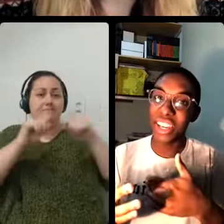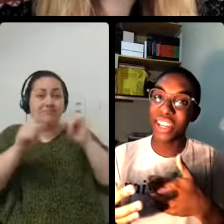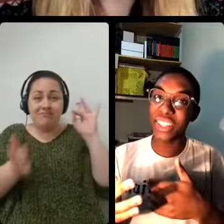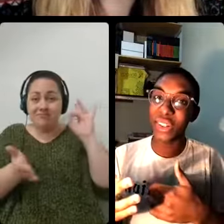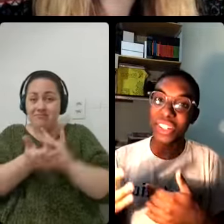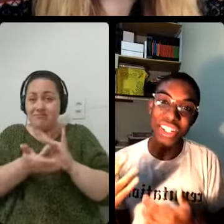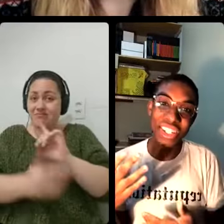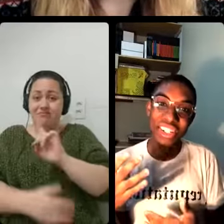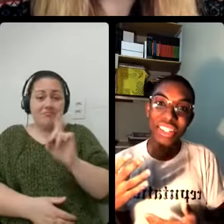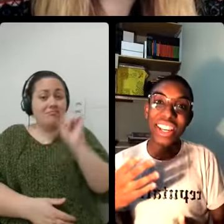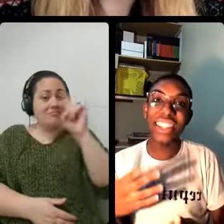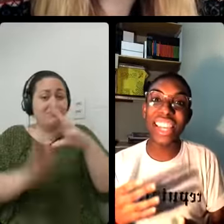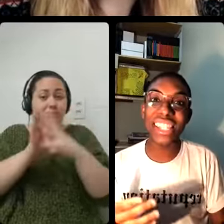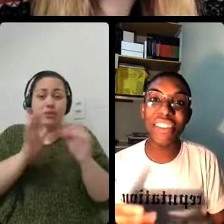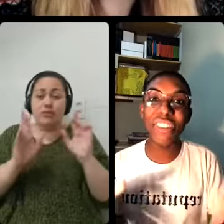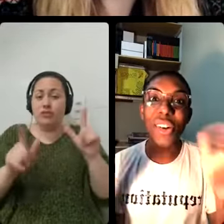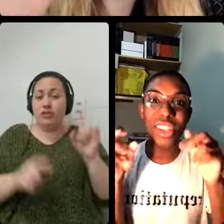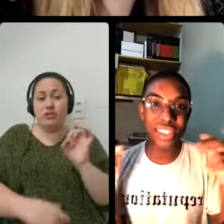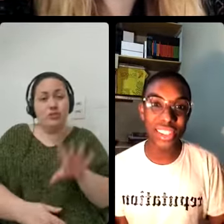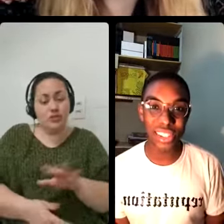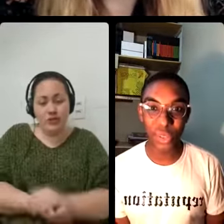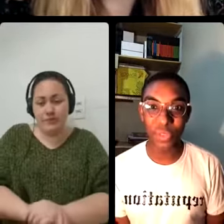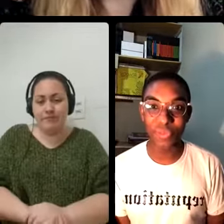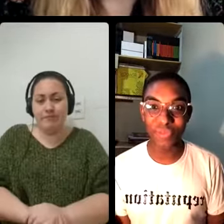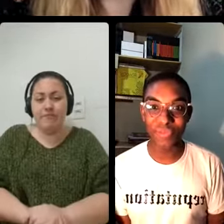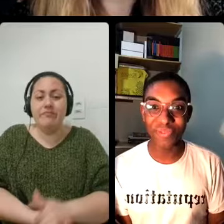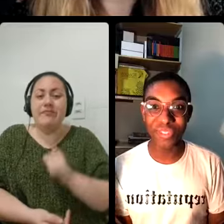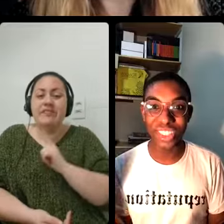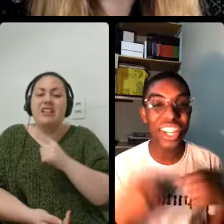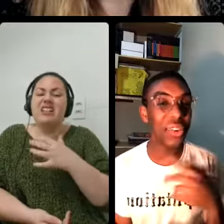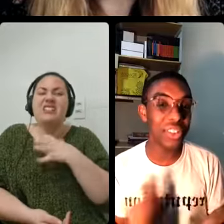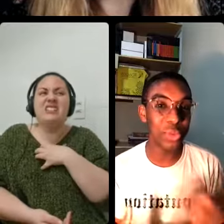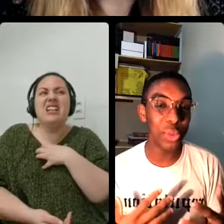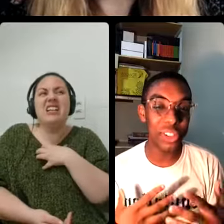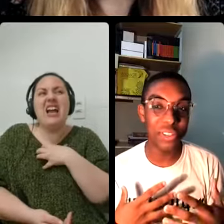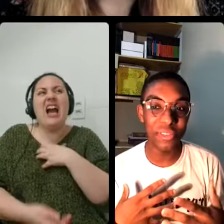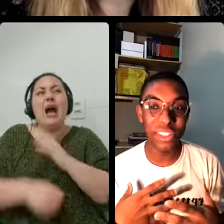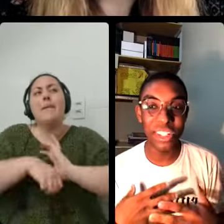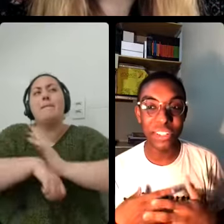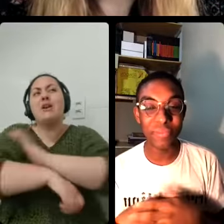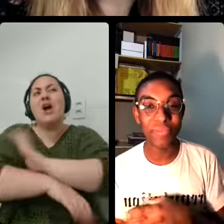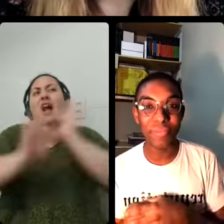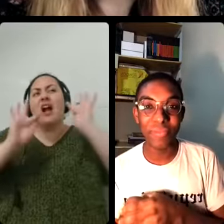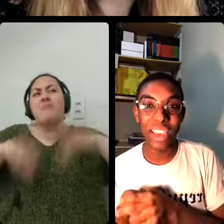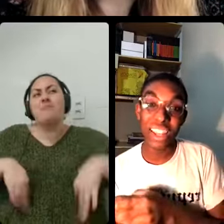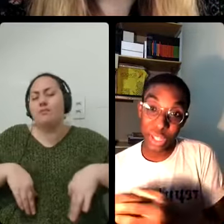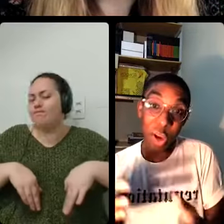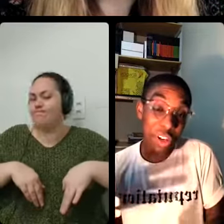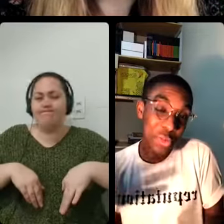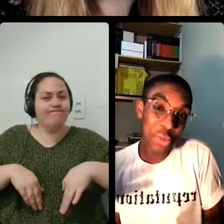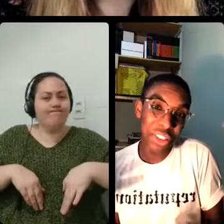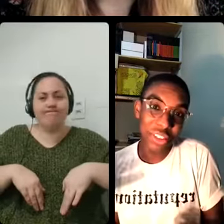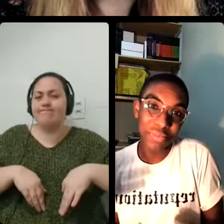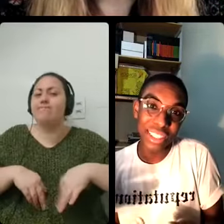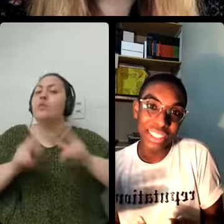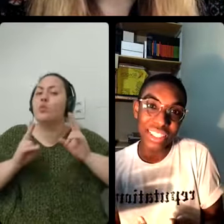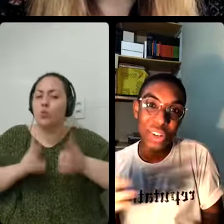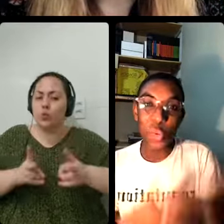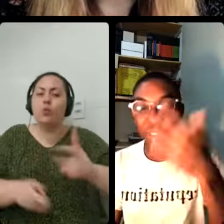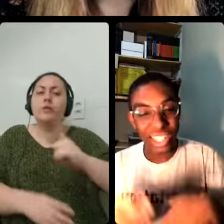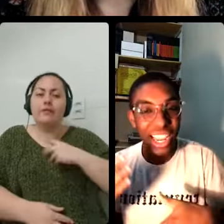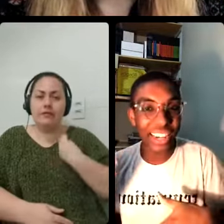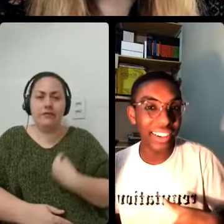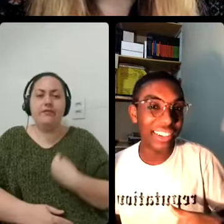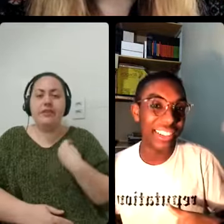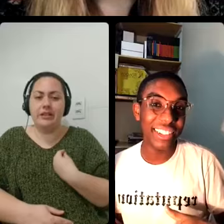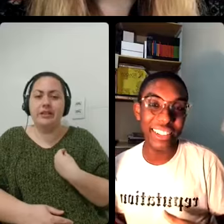roupagem. Então a gente tem essa falsa sensação de que as coisas Sim. mudam. Elas realmente mudam, mas assim, com